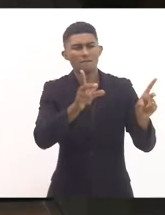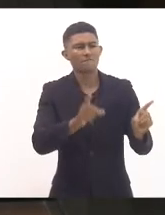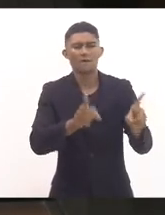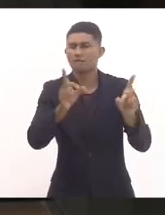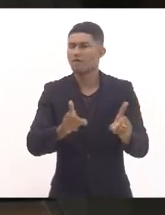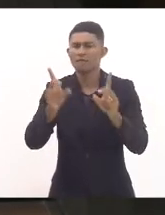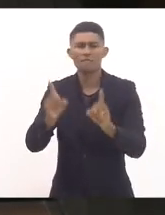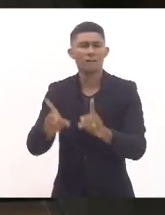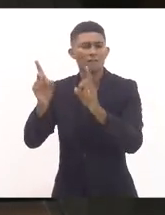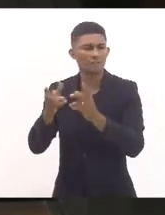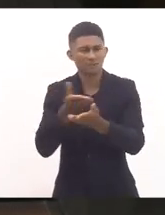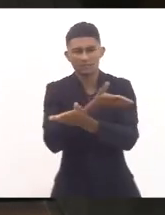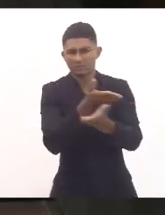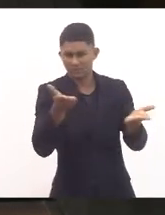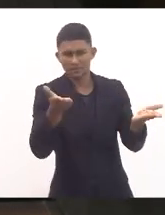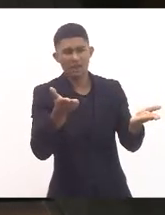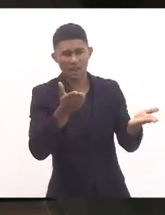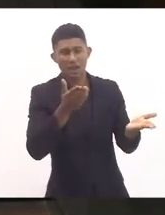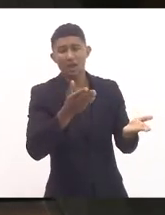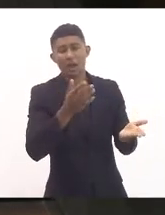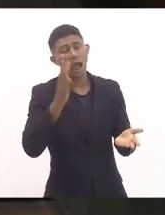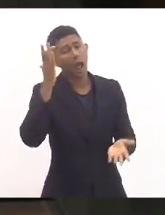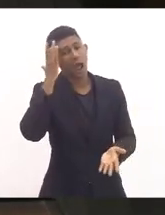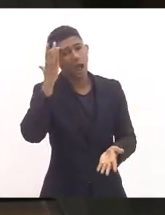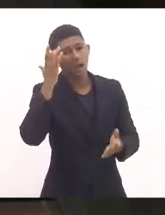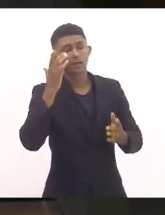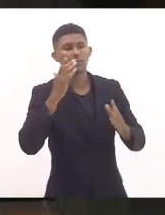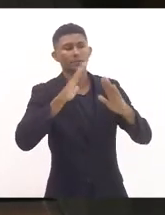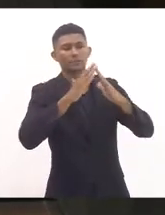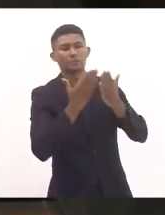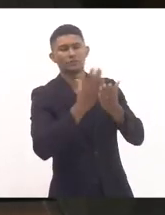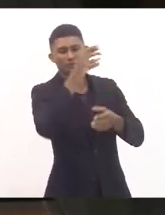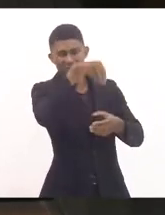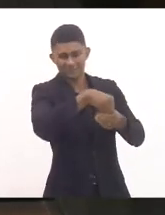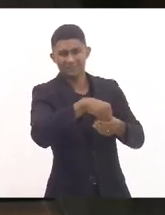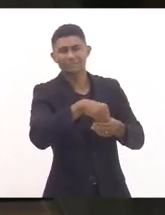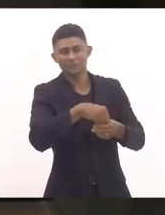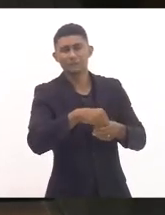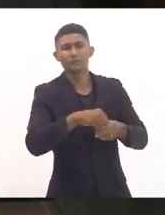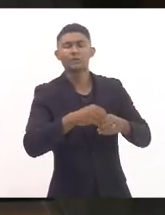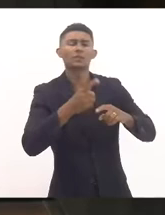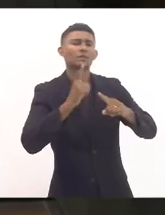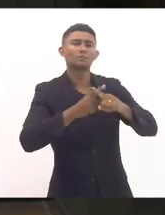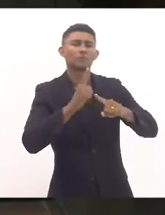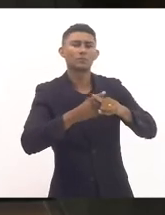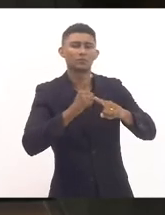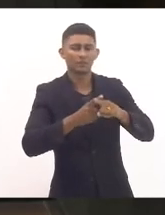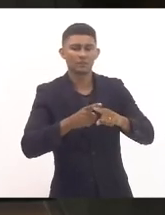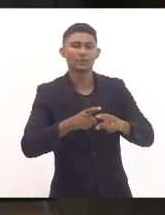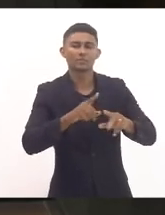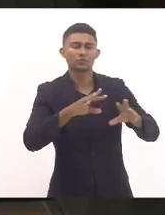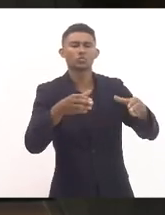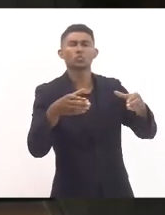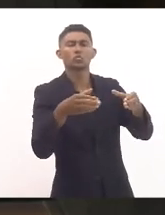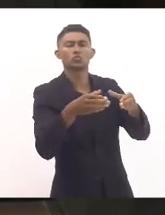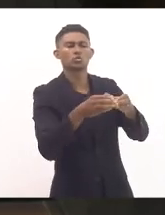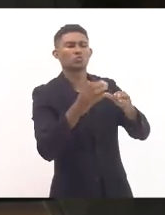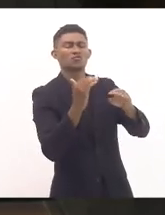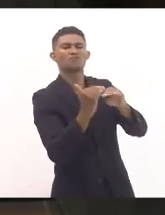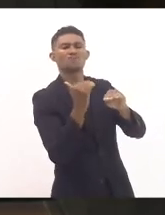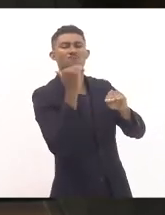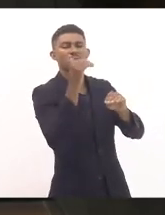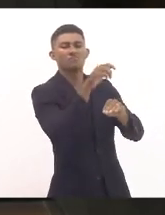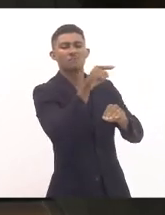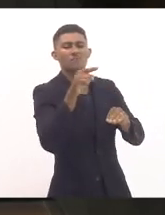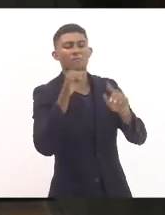em todas as cantinas da escola, porque atende o interesse das classes dominantes, do